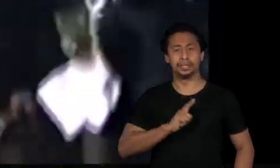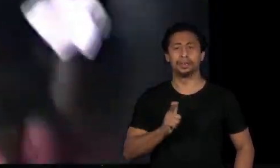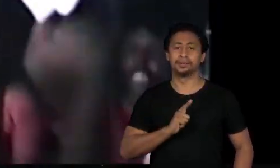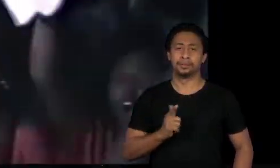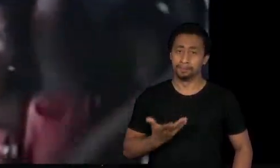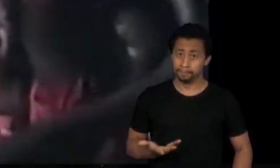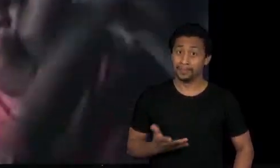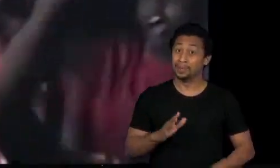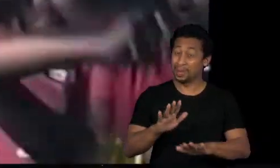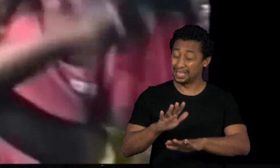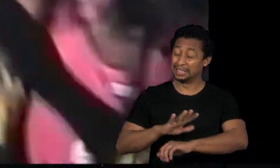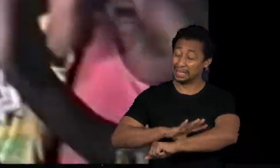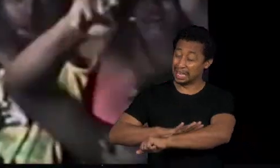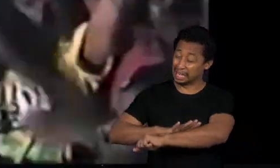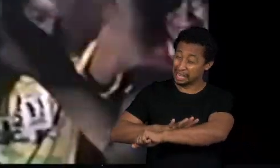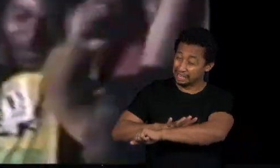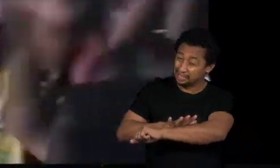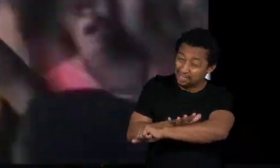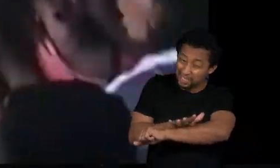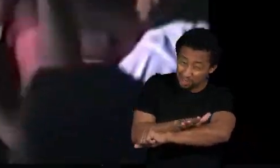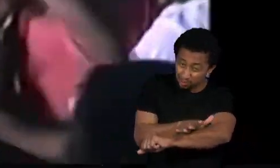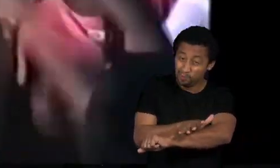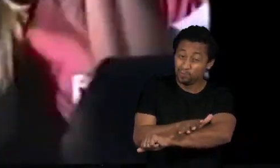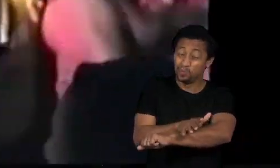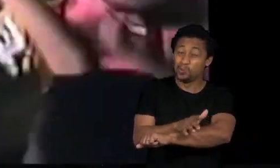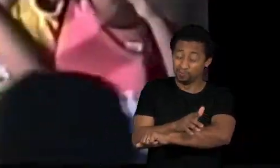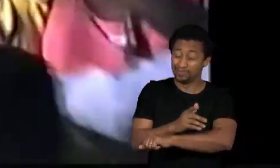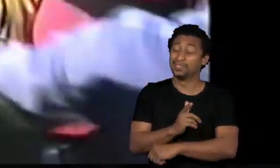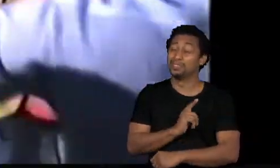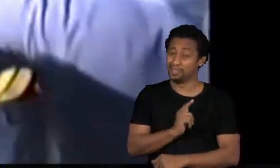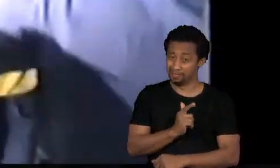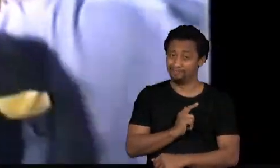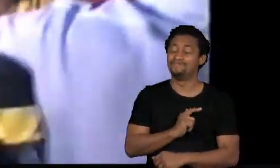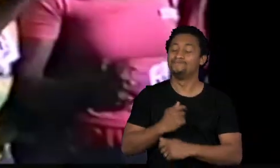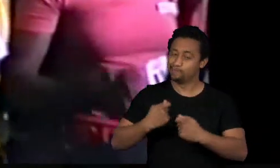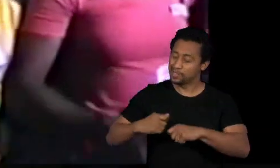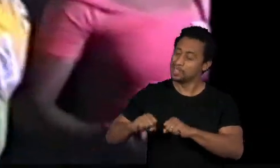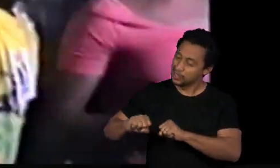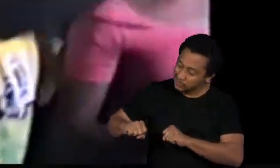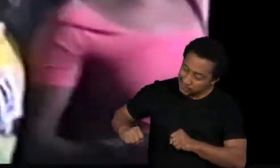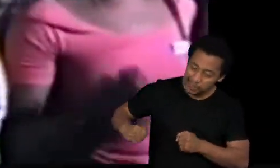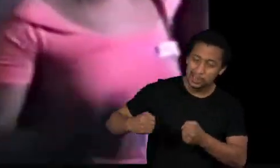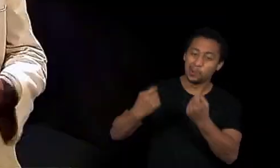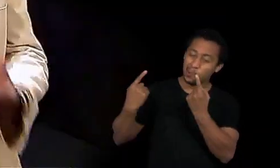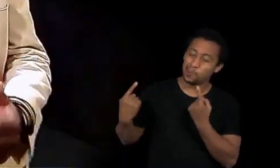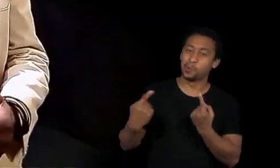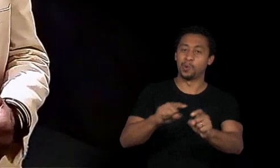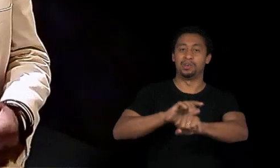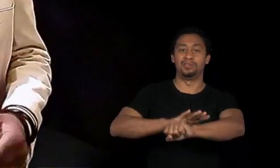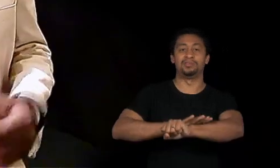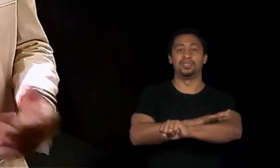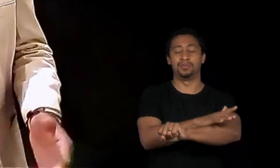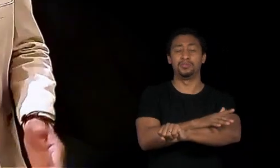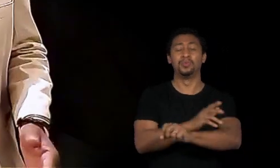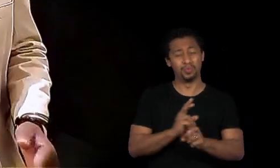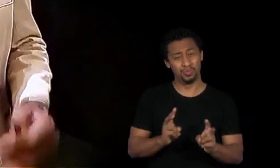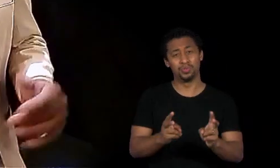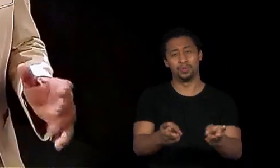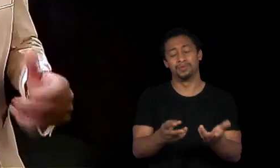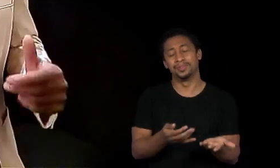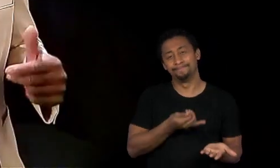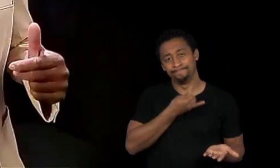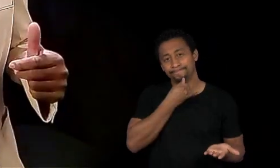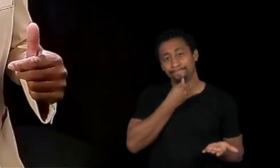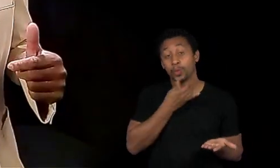do racismo, da luta antirracismo, ela não diminuiu. Hoje, os racistas